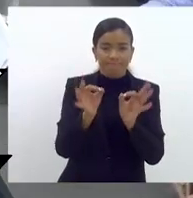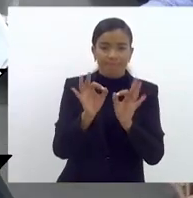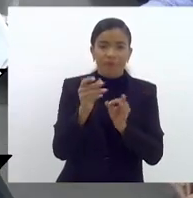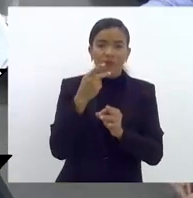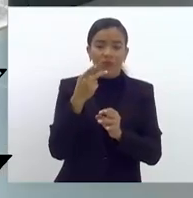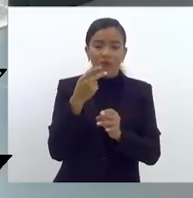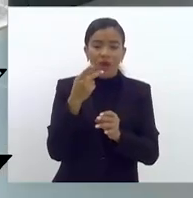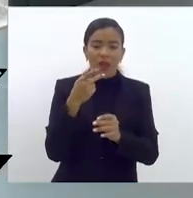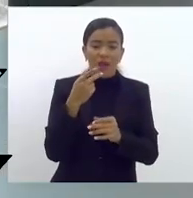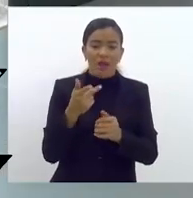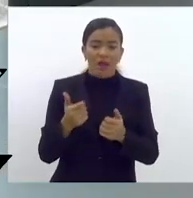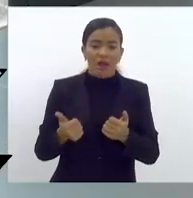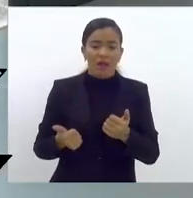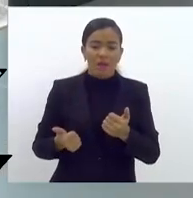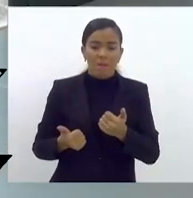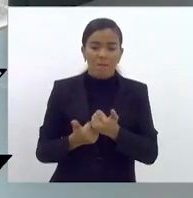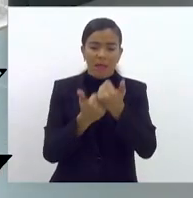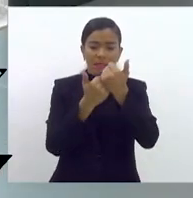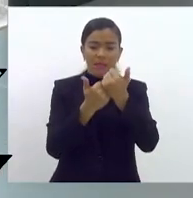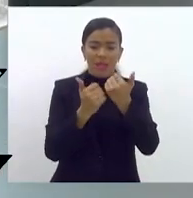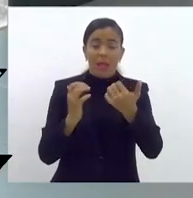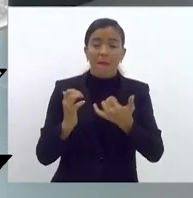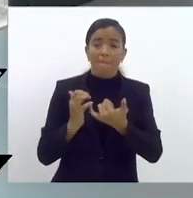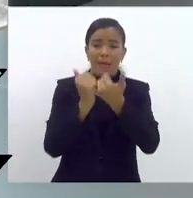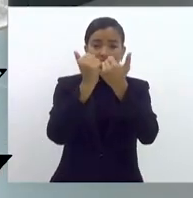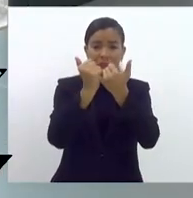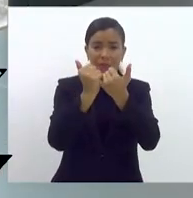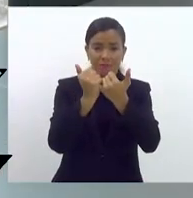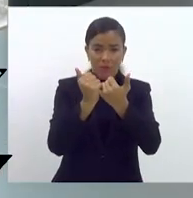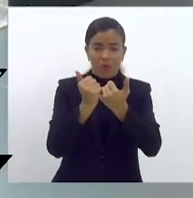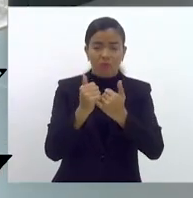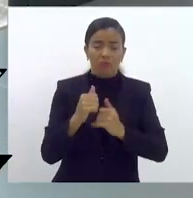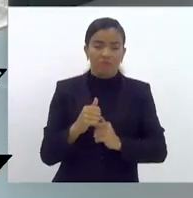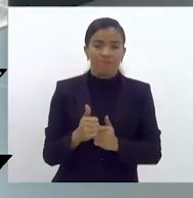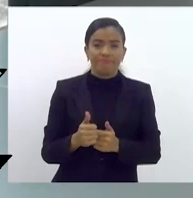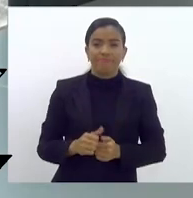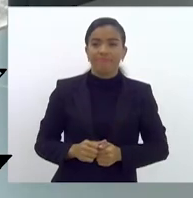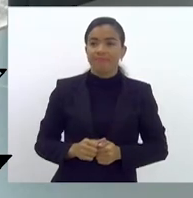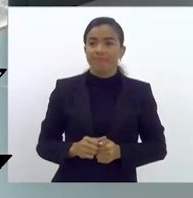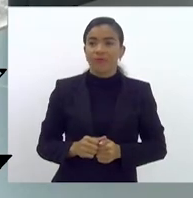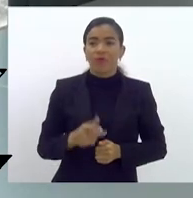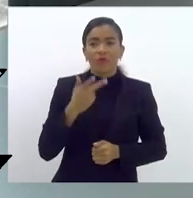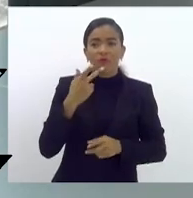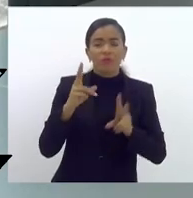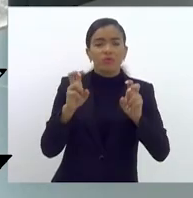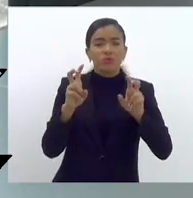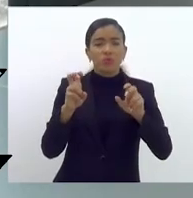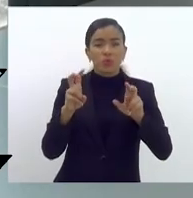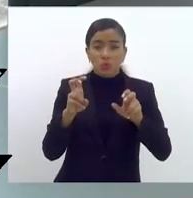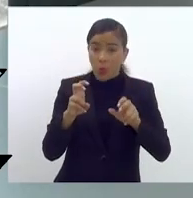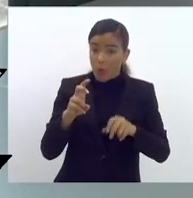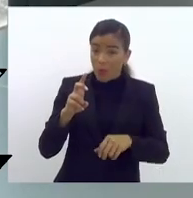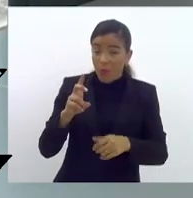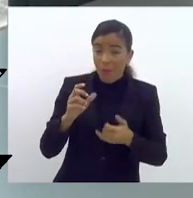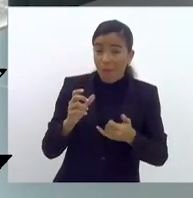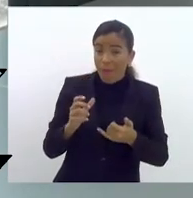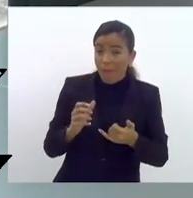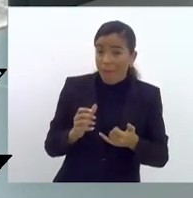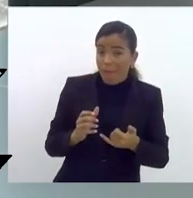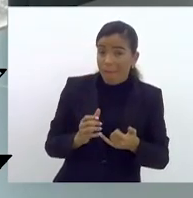de um patrimônio material eu chamo a atenção dos colegas nessa discussão que é extremamente relevante quando se trata de um tombamento material